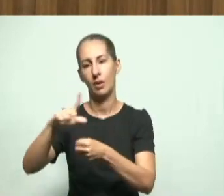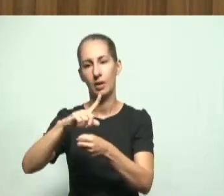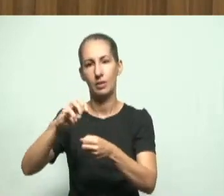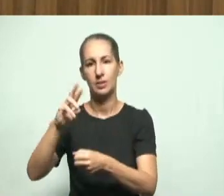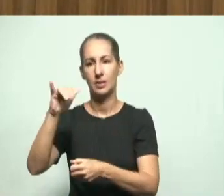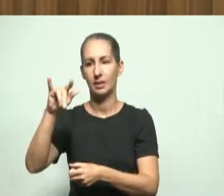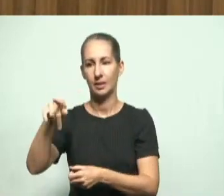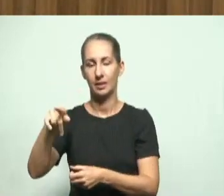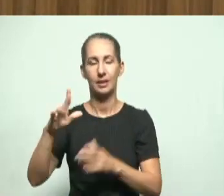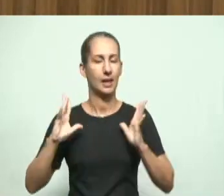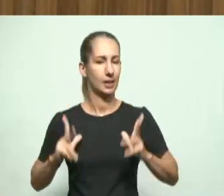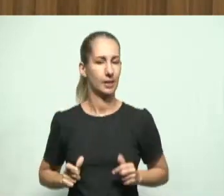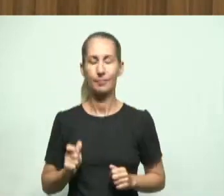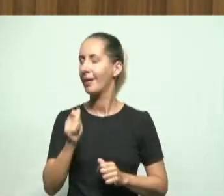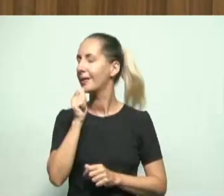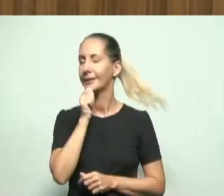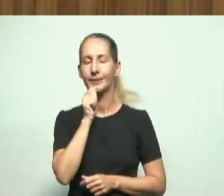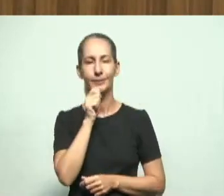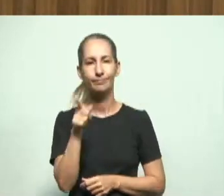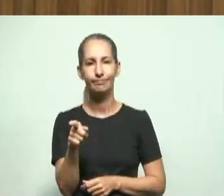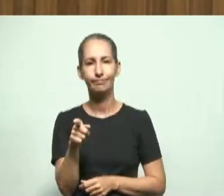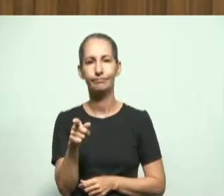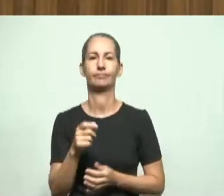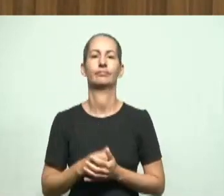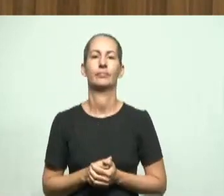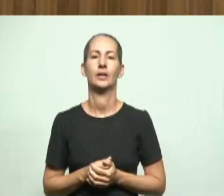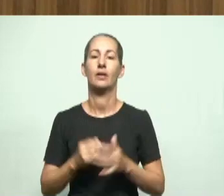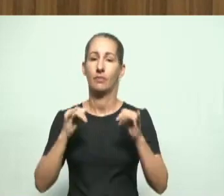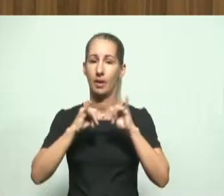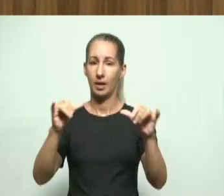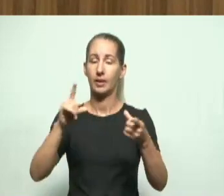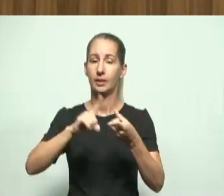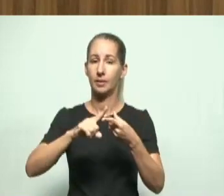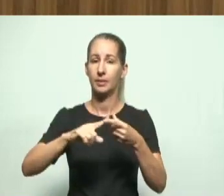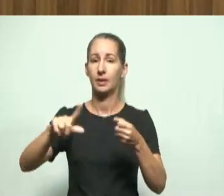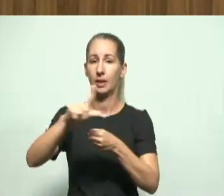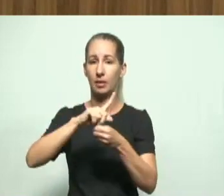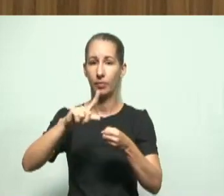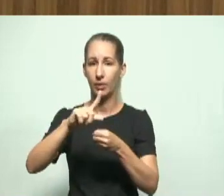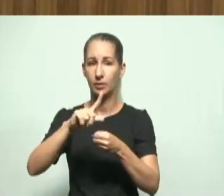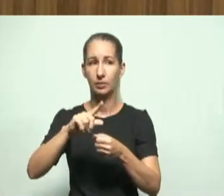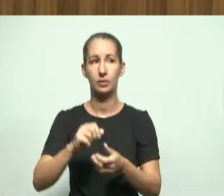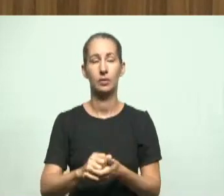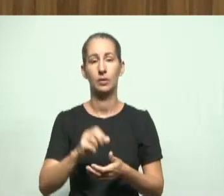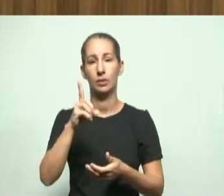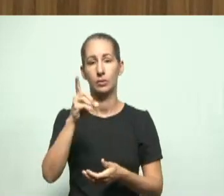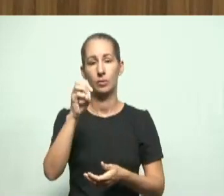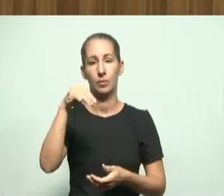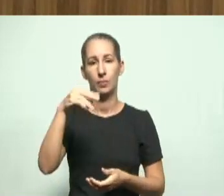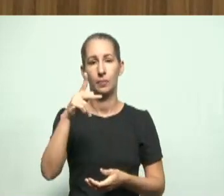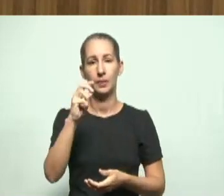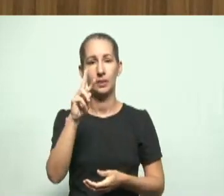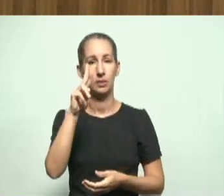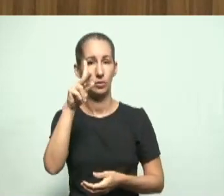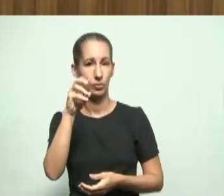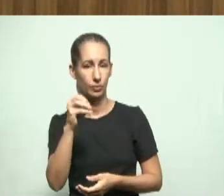Sarney não foi limpa ainda. Então, gente, e também falar da Lagoa de Captação do Dom Pedro, onde eu tive, eu visitei várias